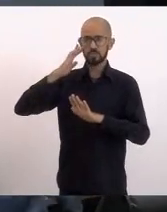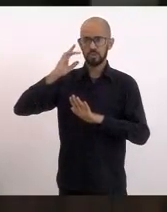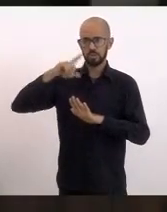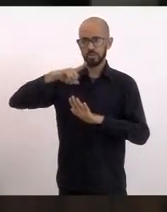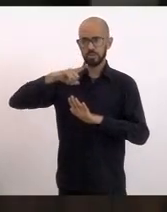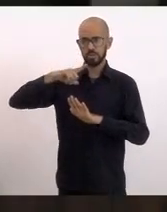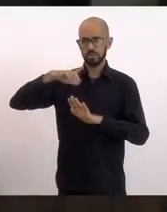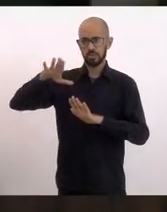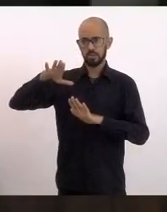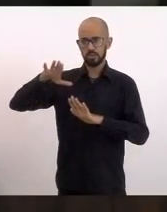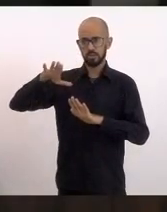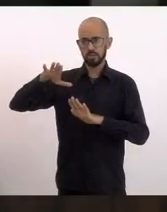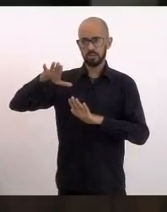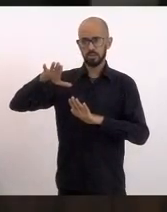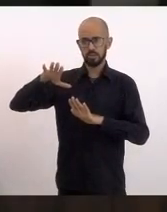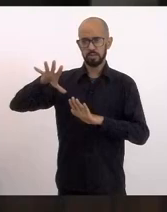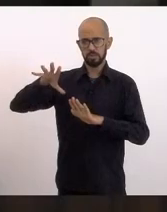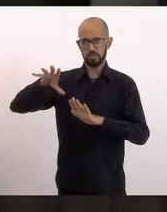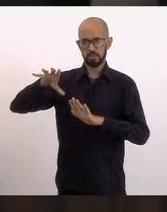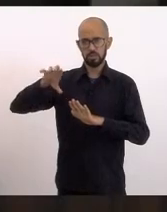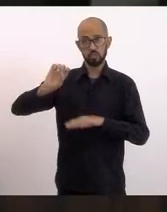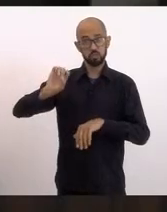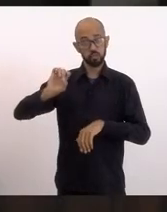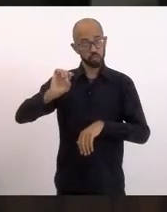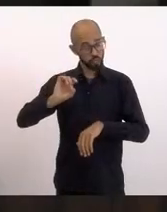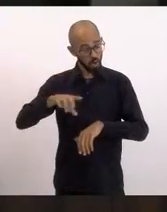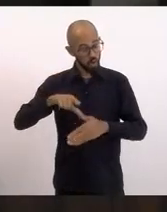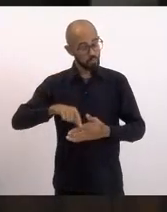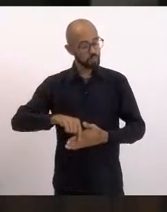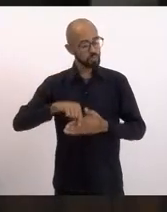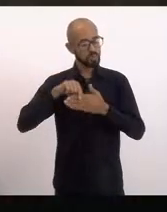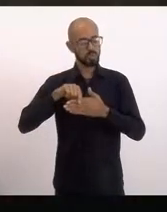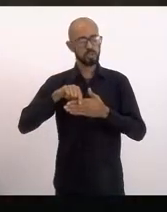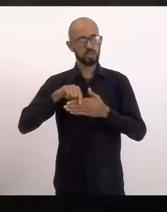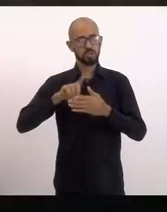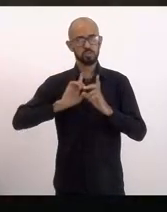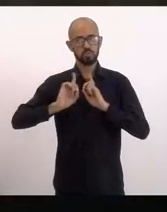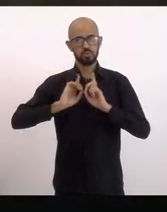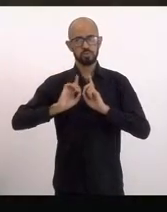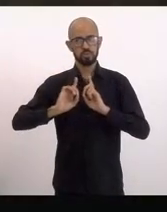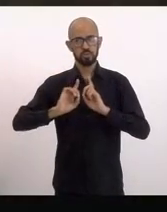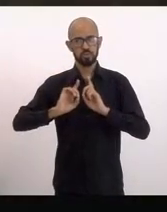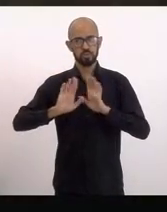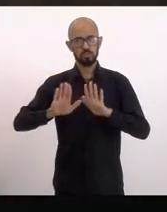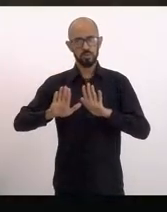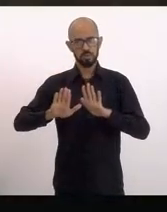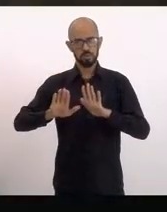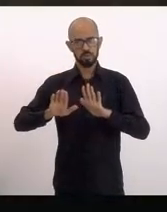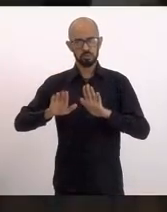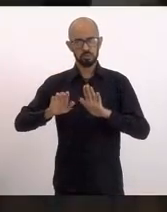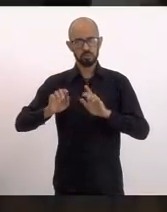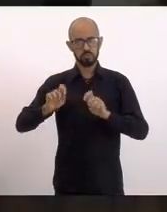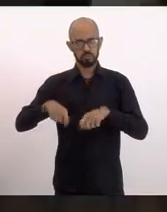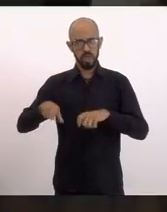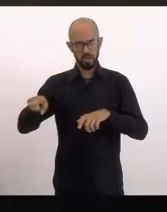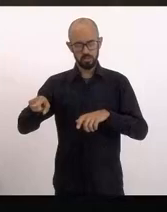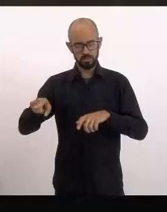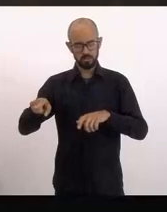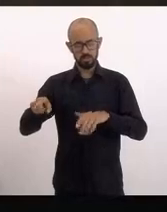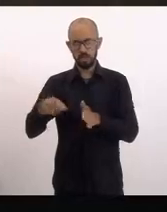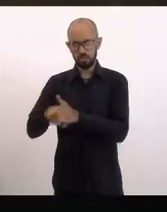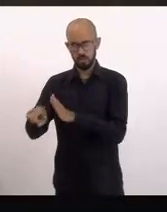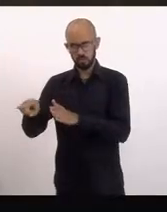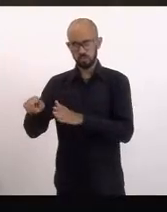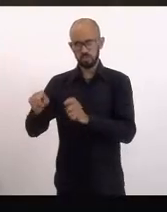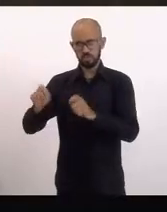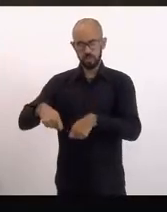discutir os líderes, deputado Márcio. Não, é isso. Só irá discutir os líderes. Mas os líderes podem subestabelecer? Claro, claro. Essa é a minha pergunta. Claro. Se o